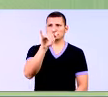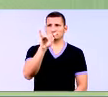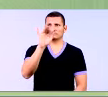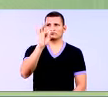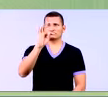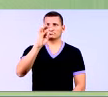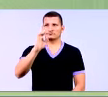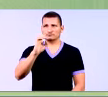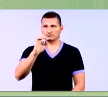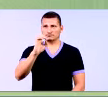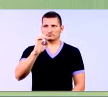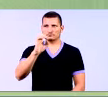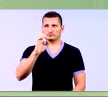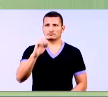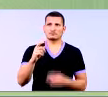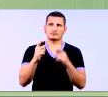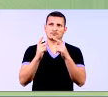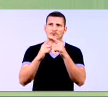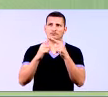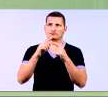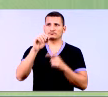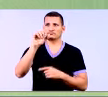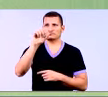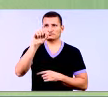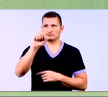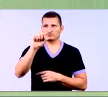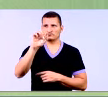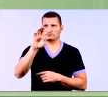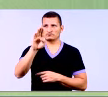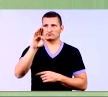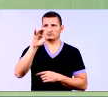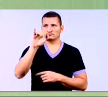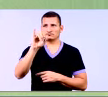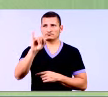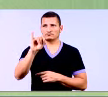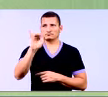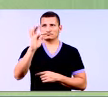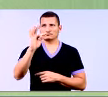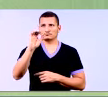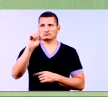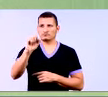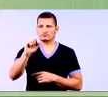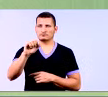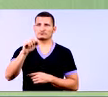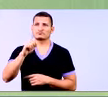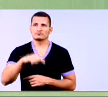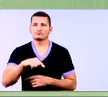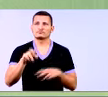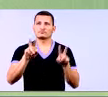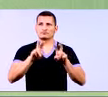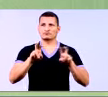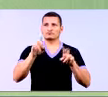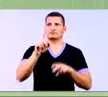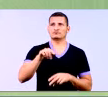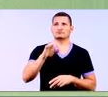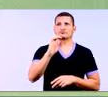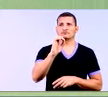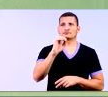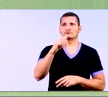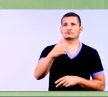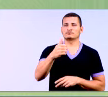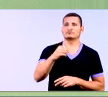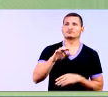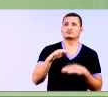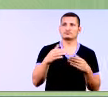é igual a 8 bits. De novo, Fábio, isso aí sim, no computador é só zeros e uns, não vai esquecer isso nunca mais.